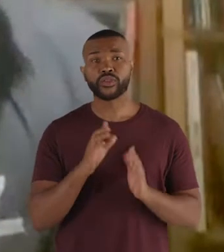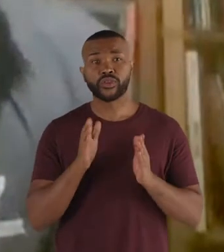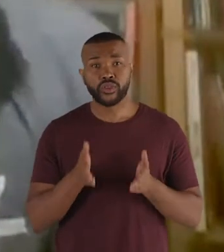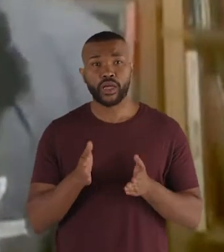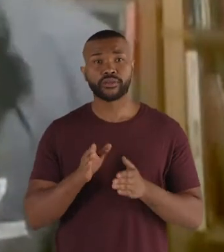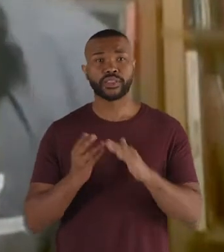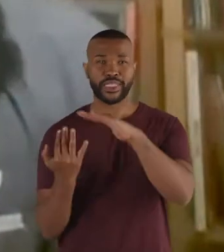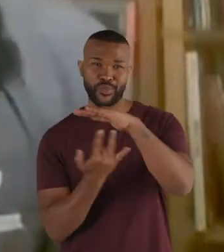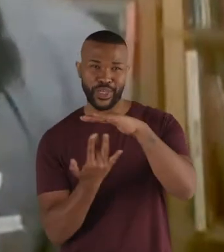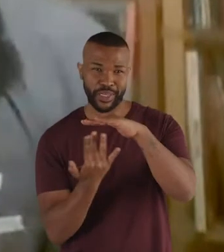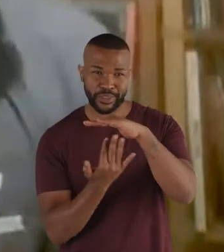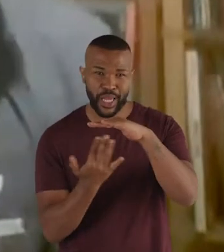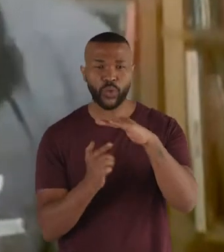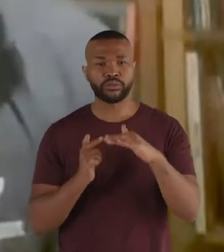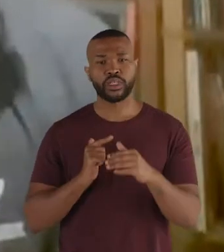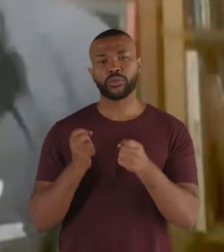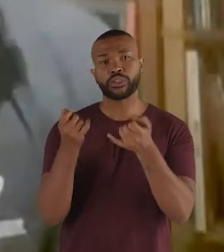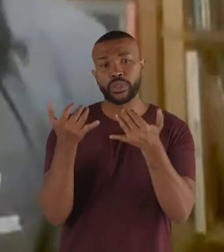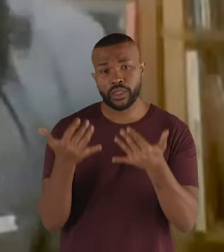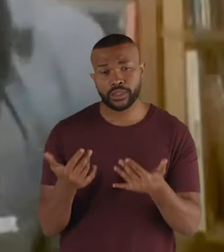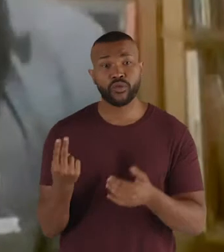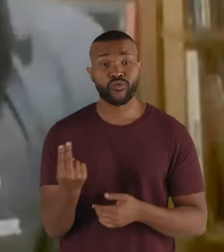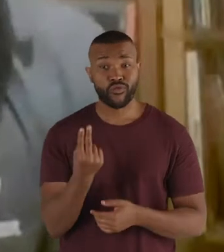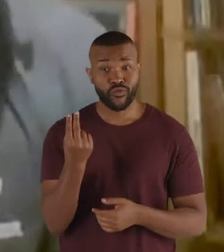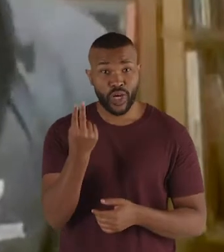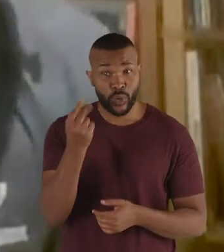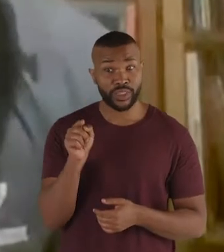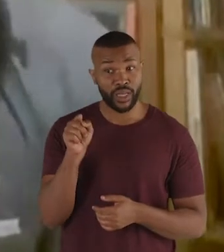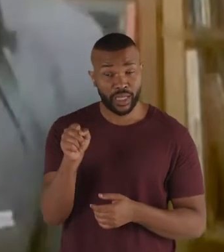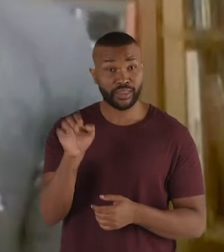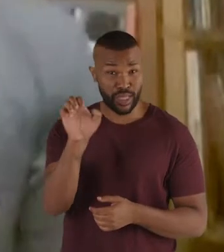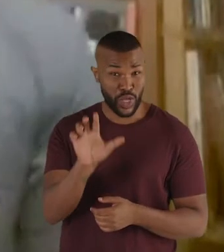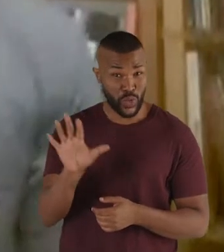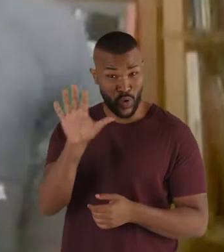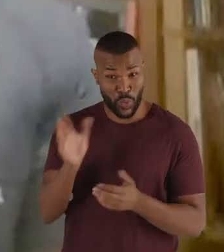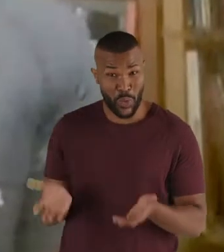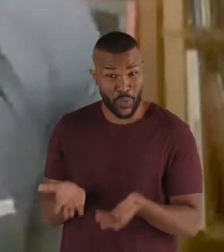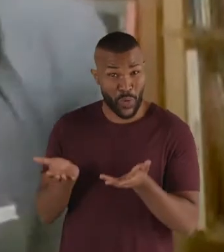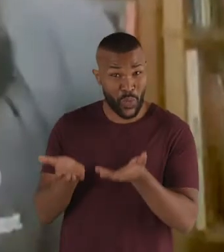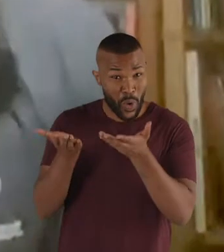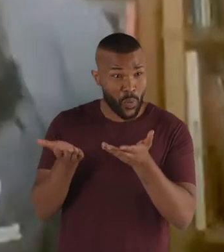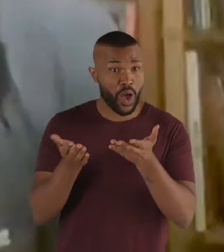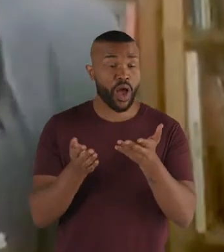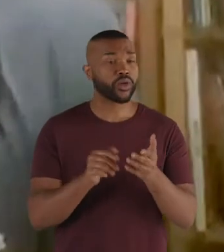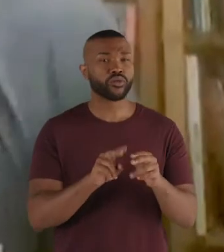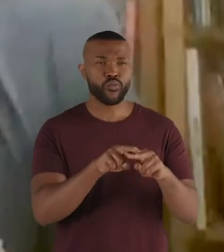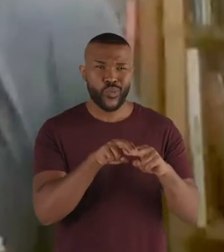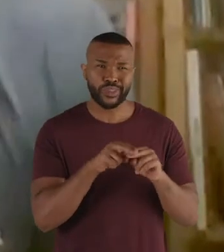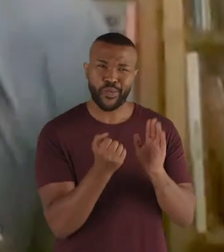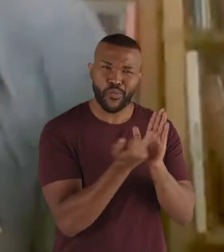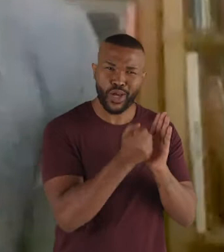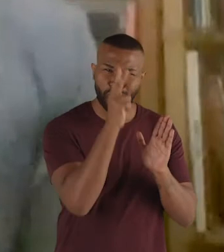a imigração, você tem um discurso de valorizar essa ascendência europeia e de você apagar todos